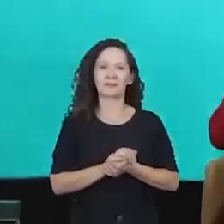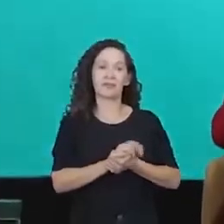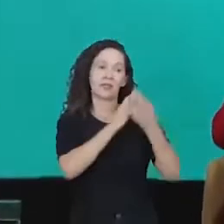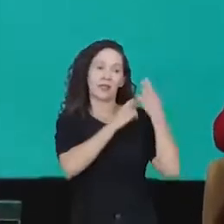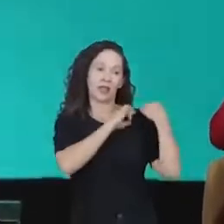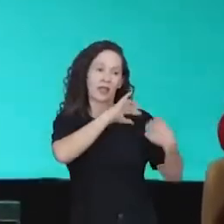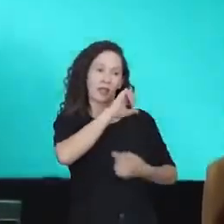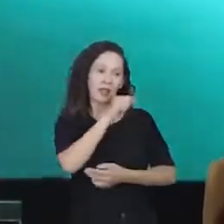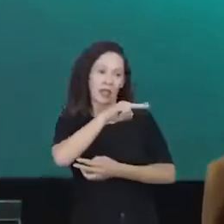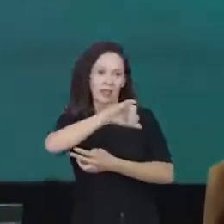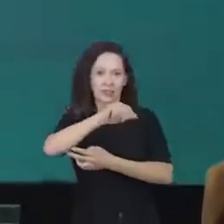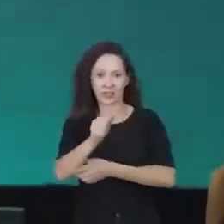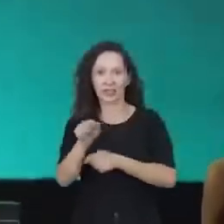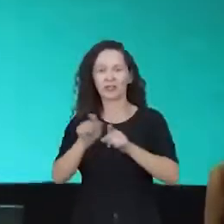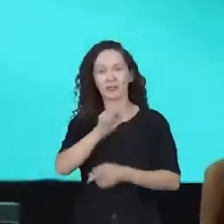presidenta Dilma,